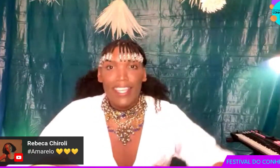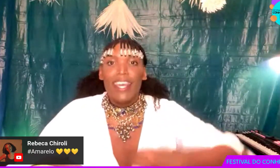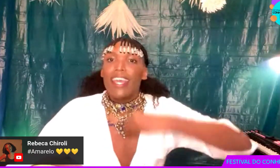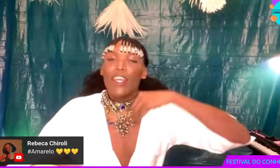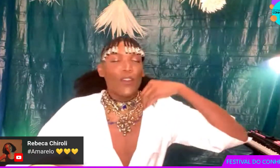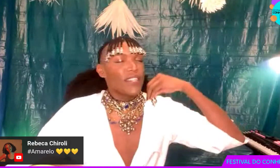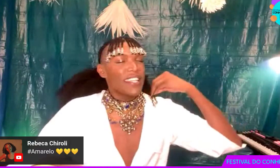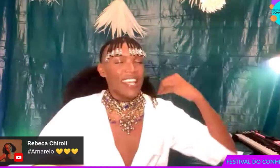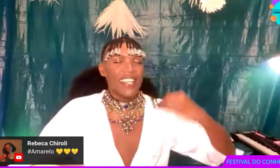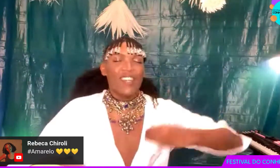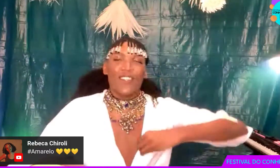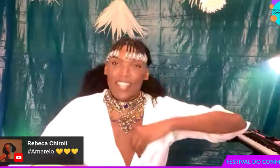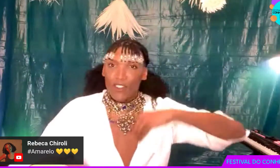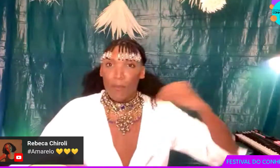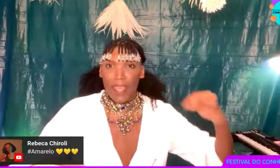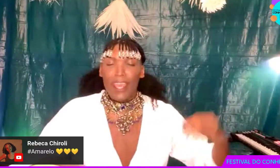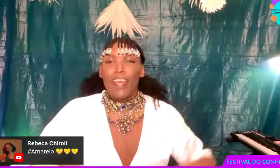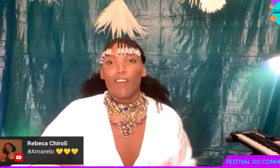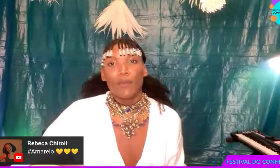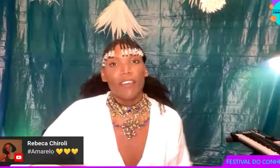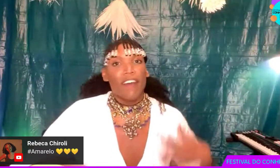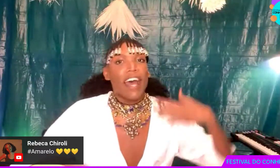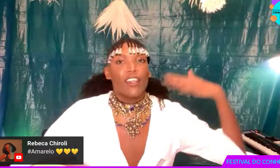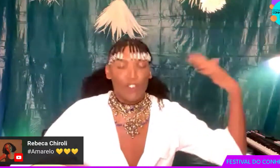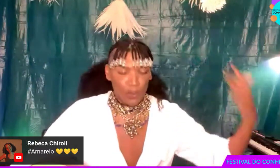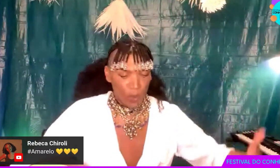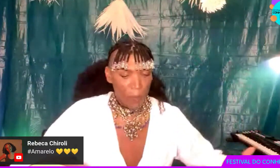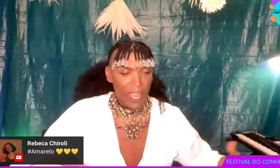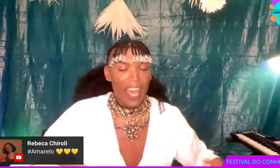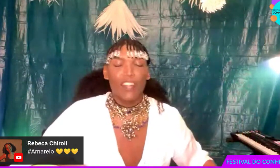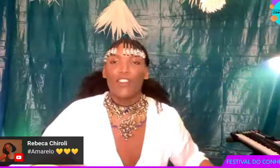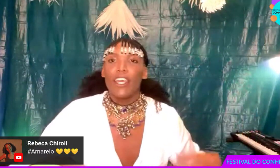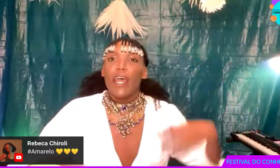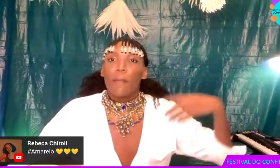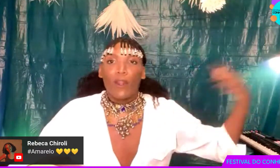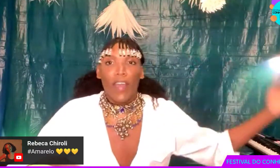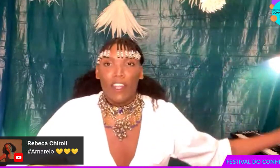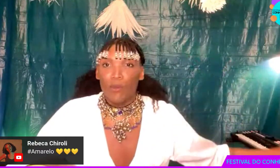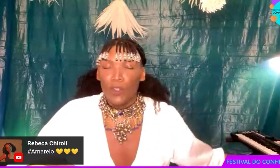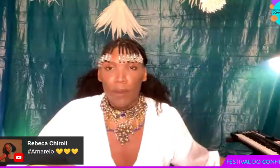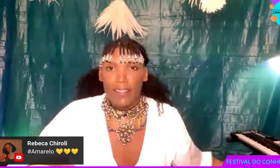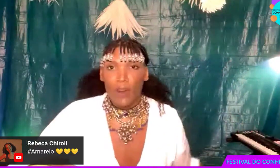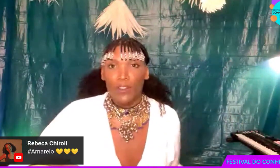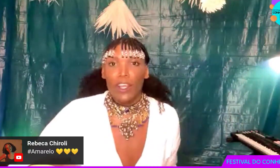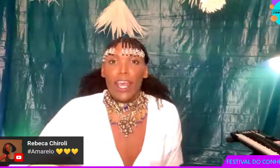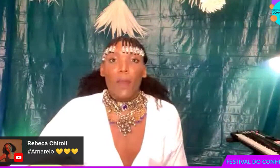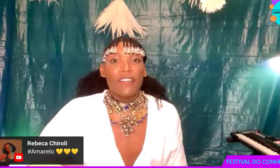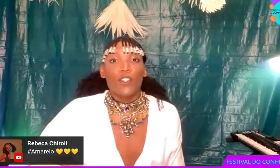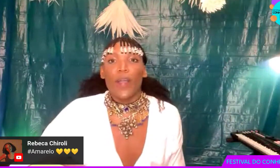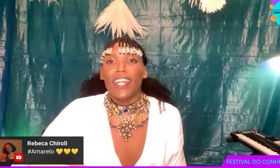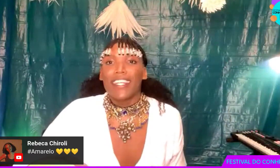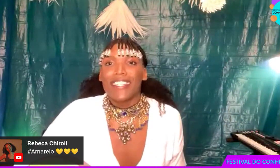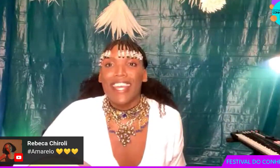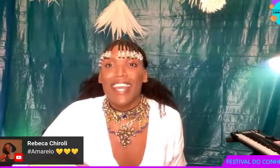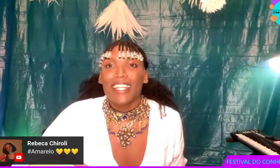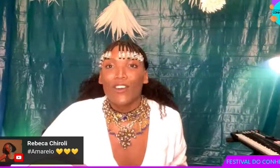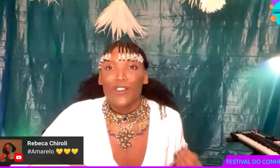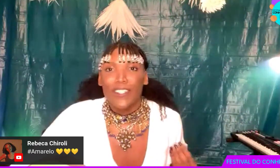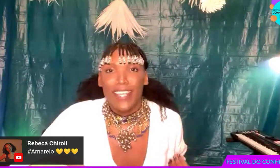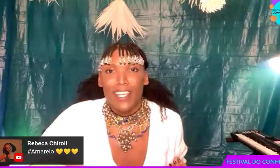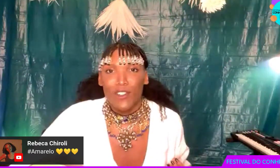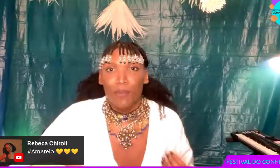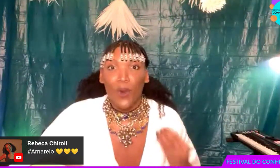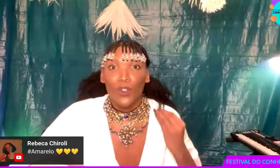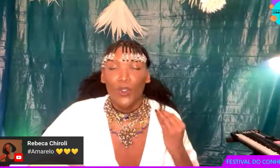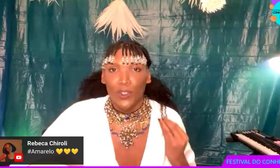até aqui. E eu tenho certeza que vocês também vão levar, junto com a minha arte, para lugares muito mais altos. Eu preciso agradecer a cada